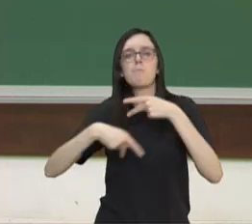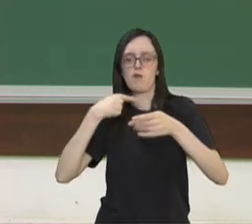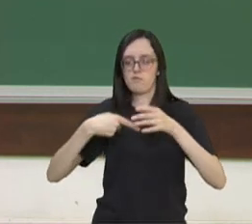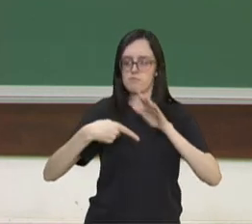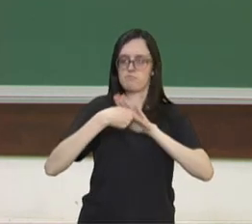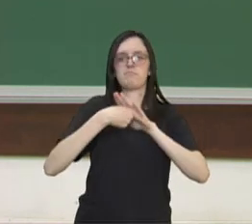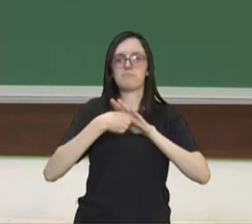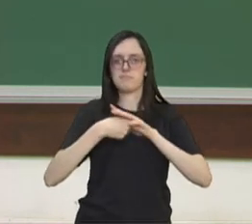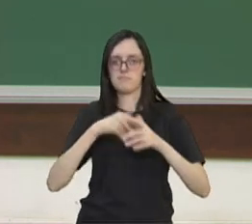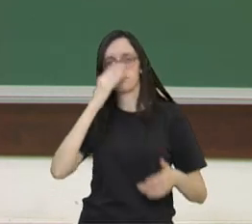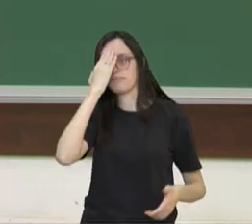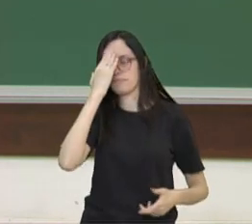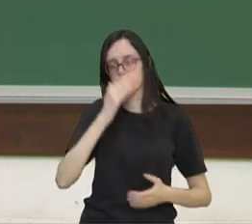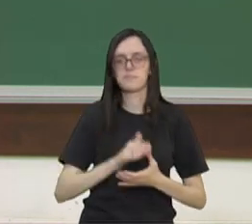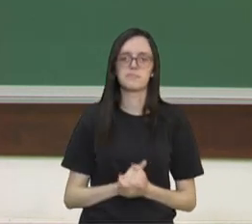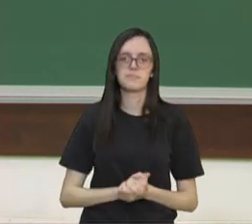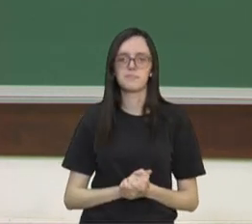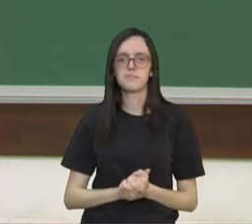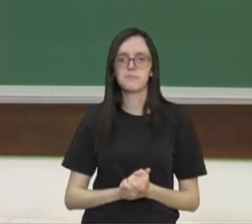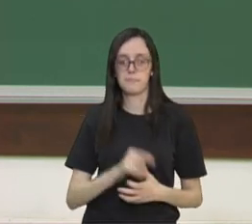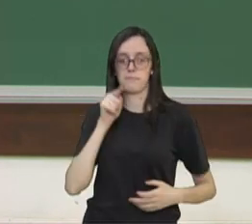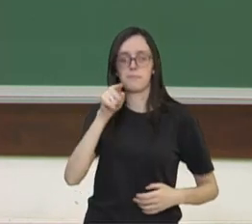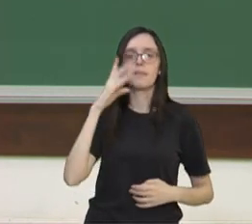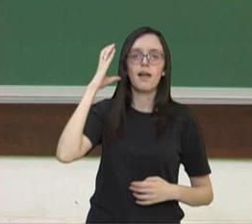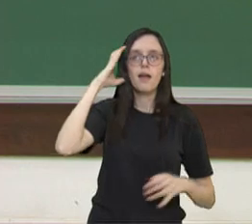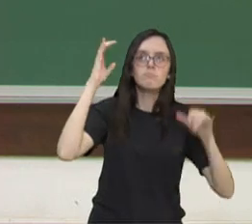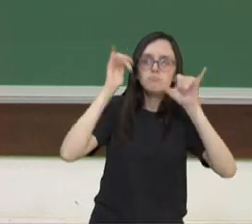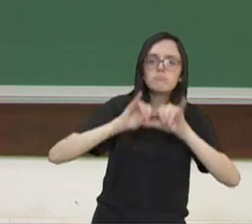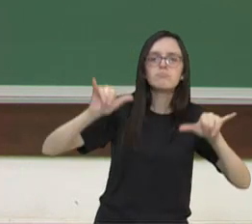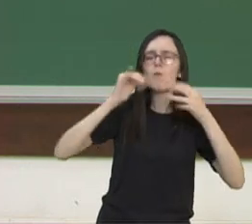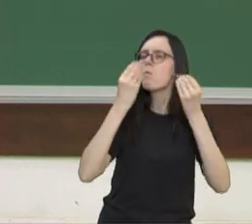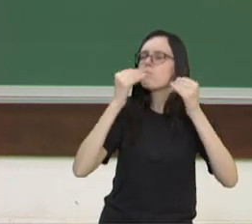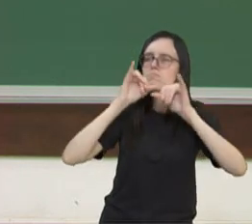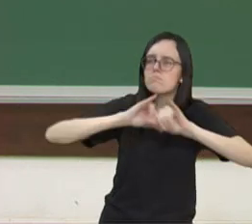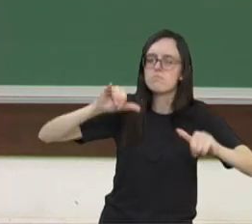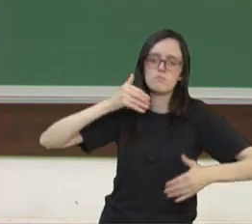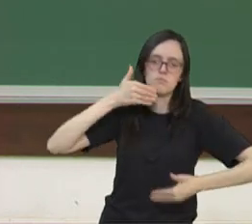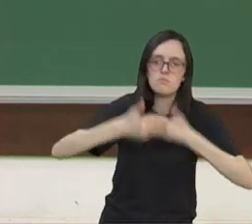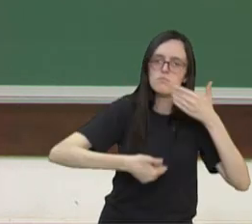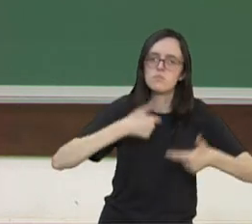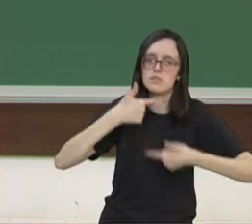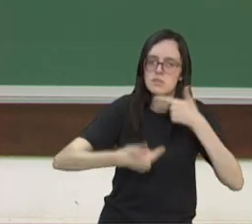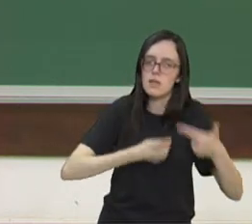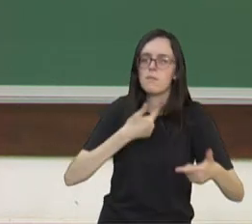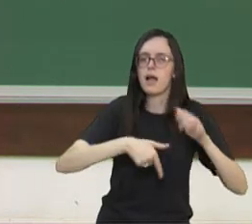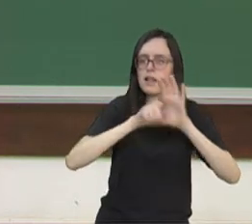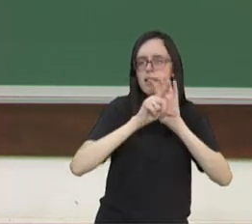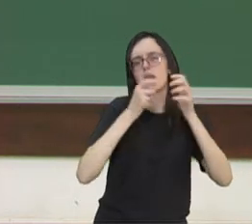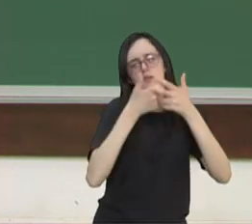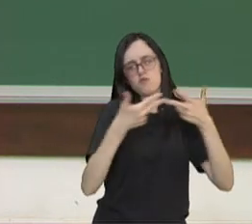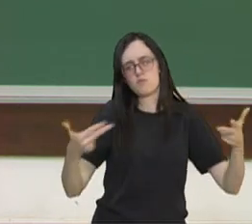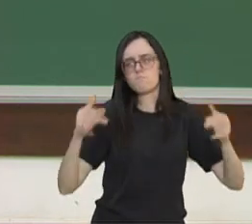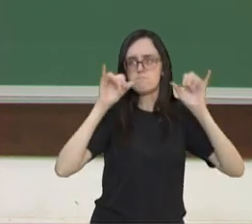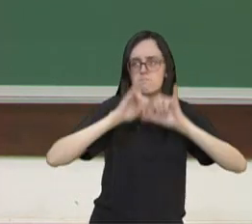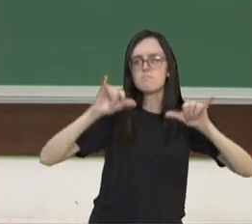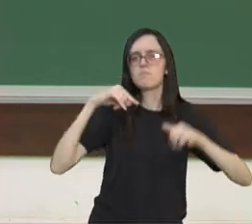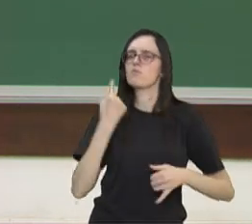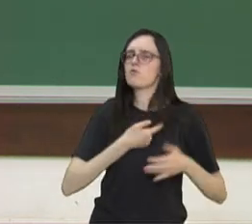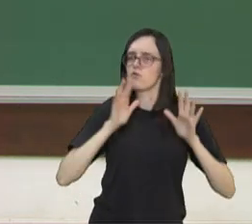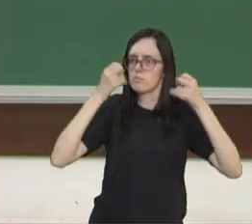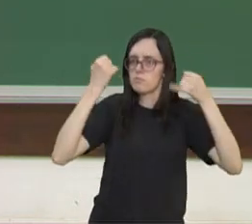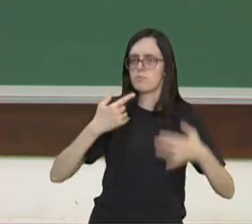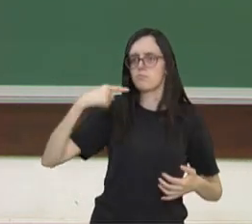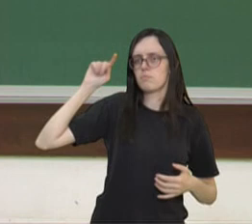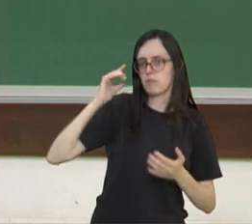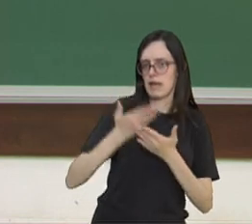populista. Então nesses programas de rádio também, que ele dizia muitos dos avanços trabalhistas, das leis trabalhistas, que a gente também já falou em algumas